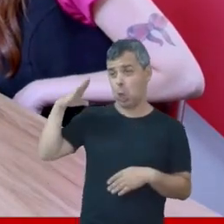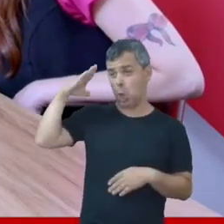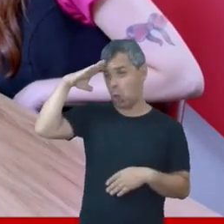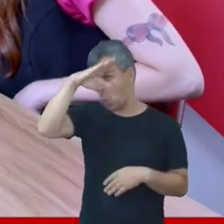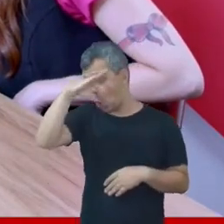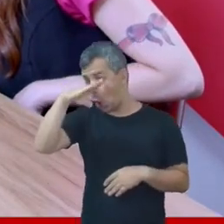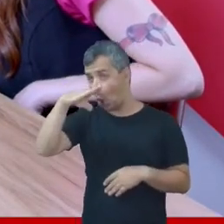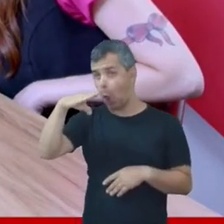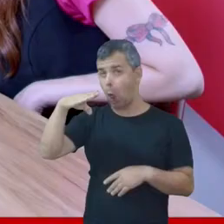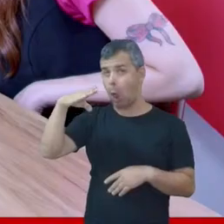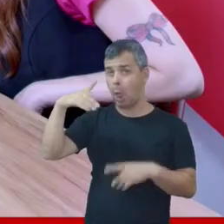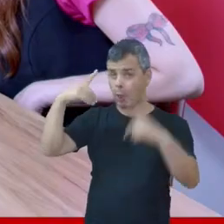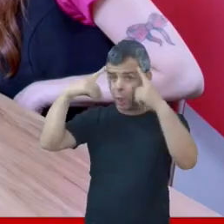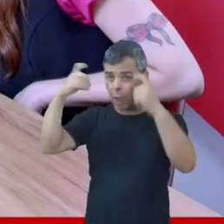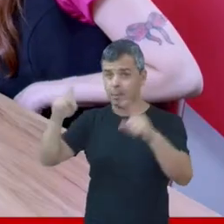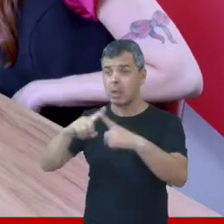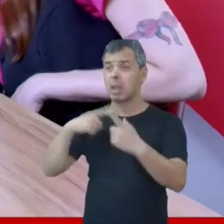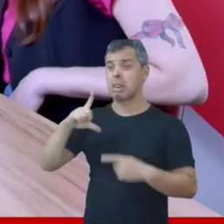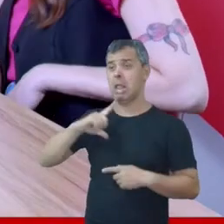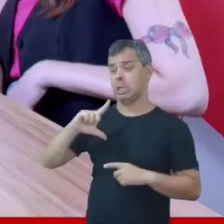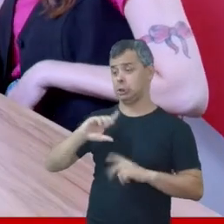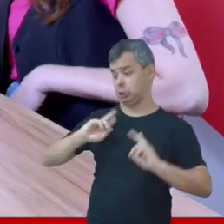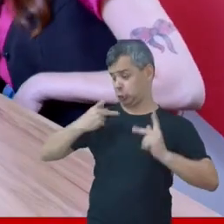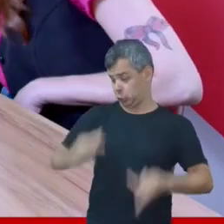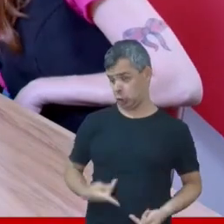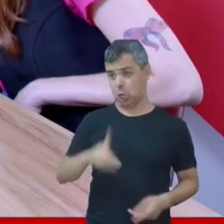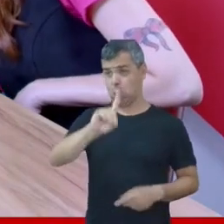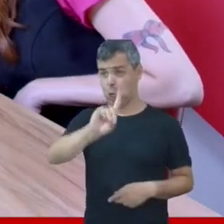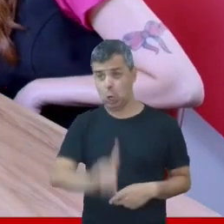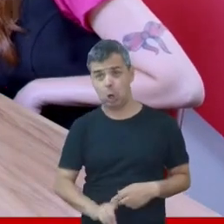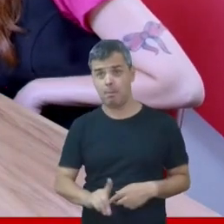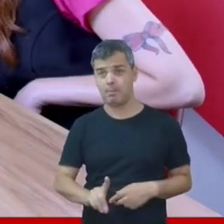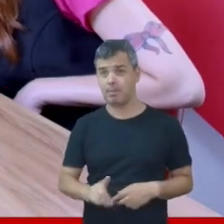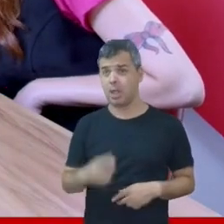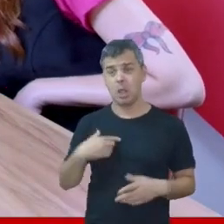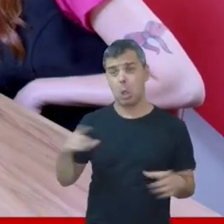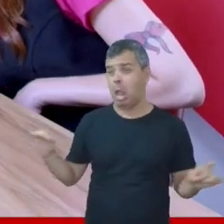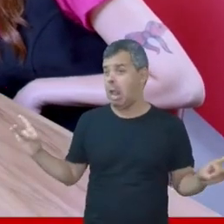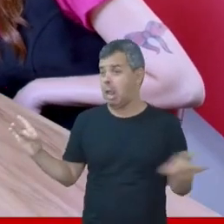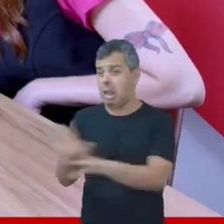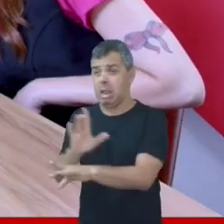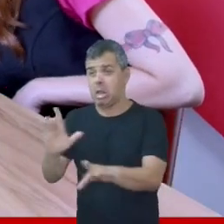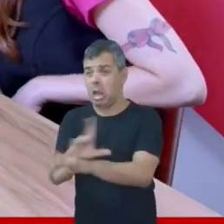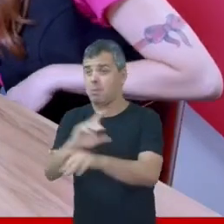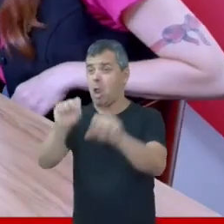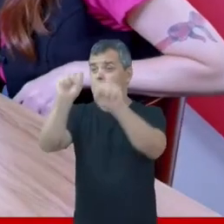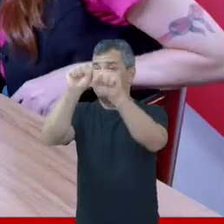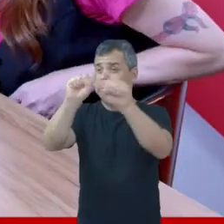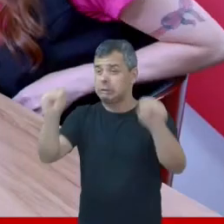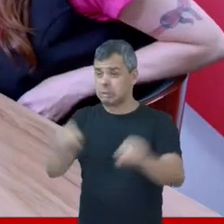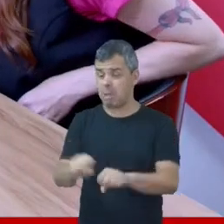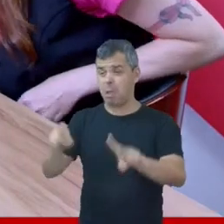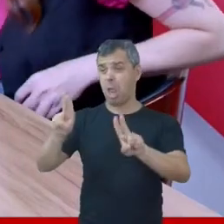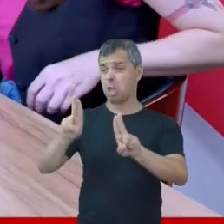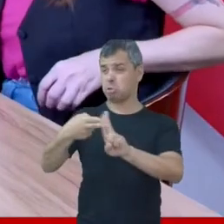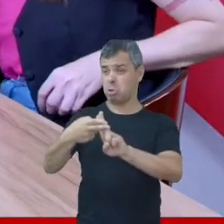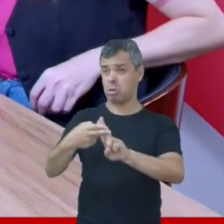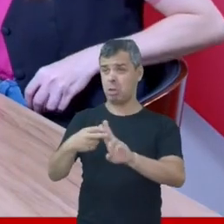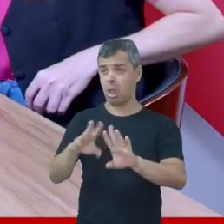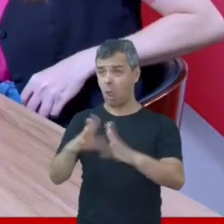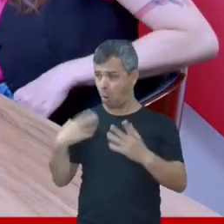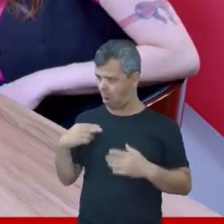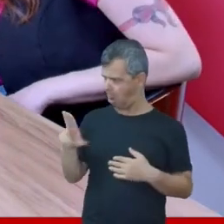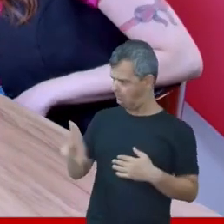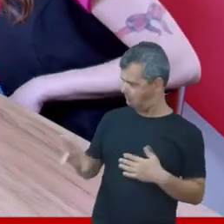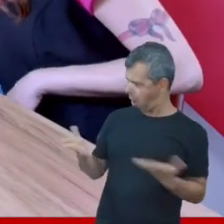os terroristas, depois descobriram que existe direitos humanos, né? Que passar. Menina, Queriam começa- acabar com o Sistema Único de Saúde. E agora estão sentindo...